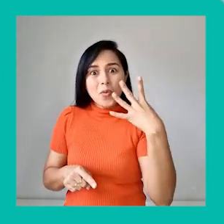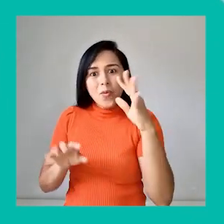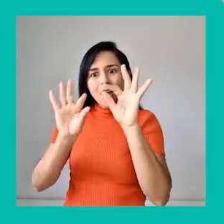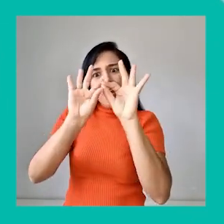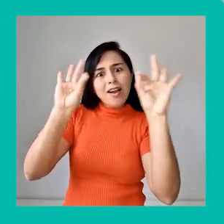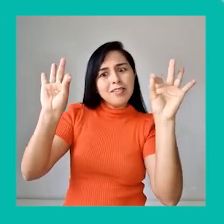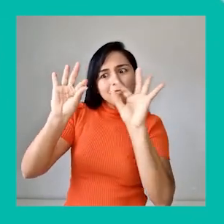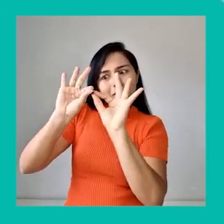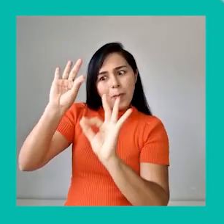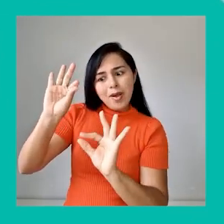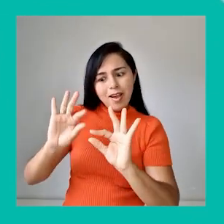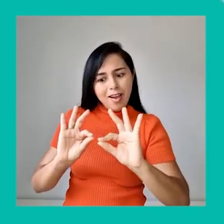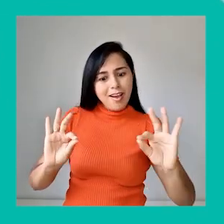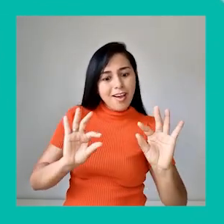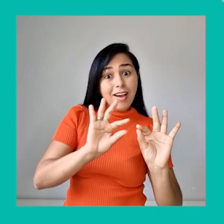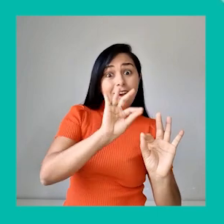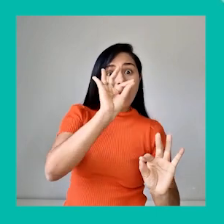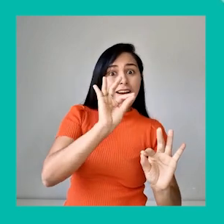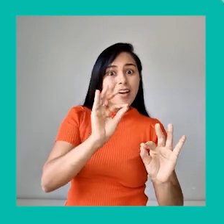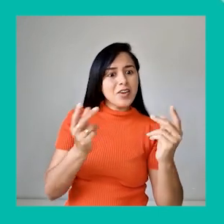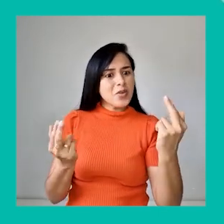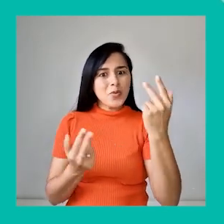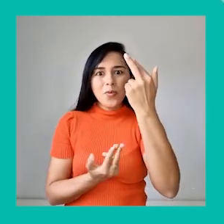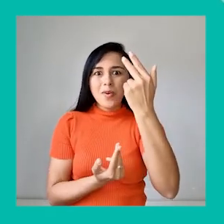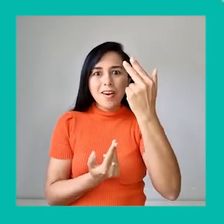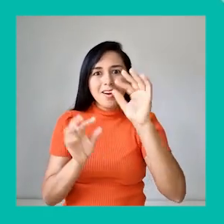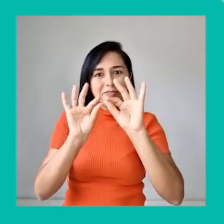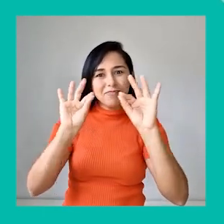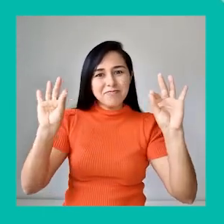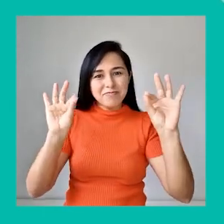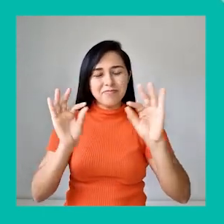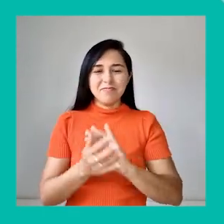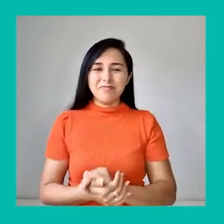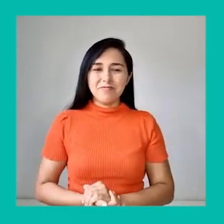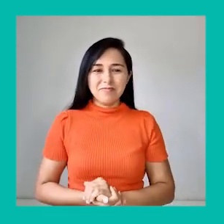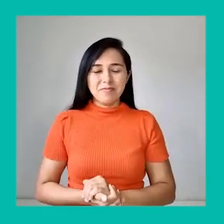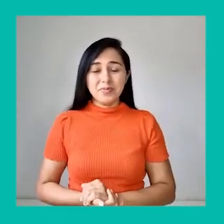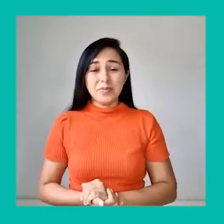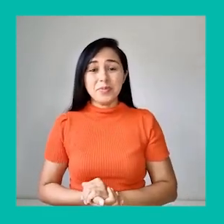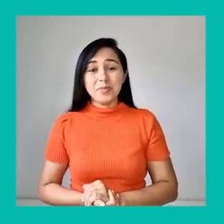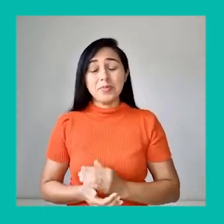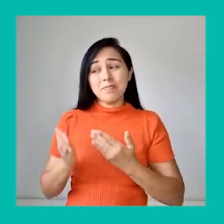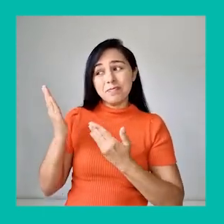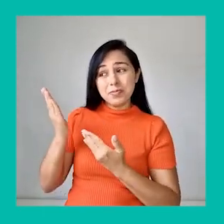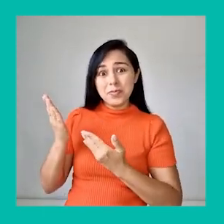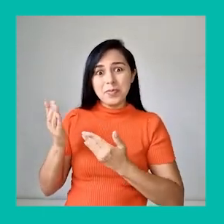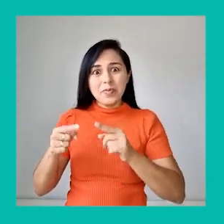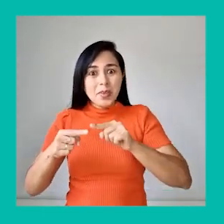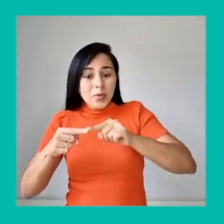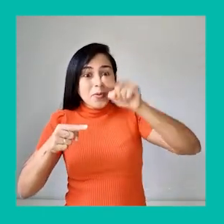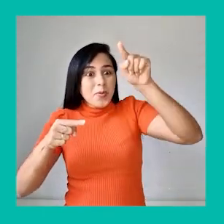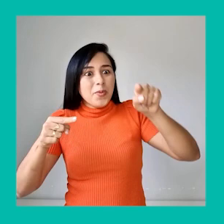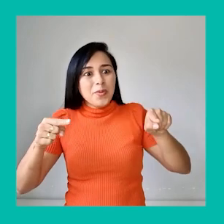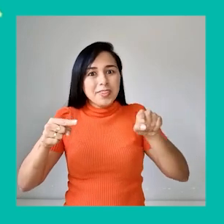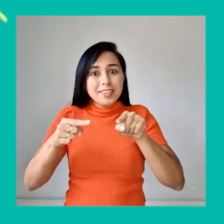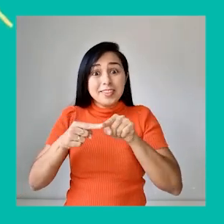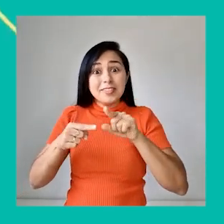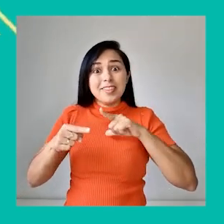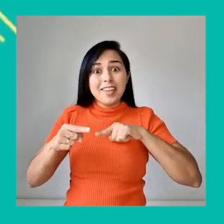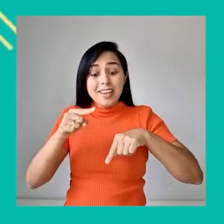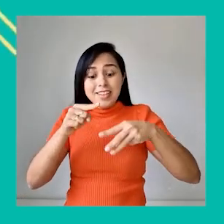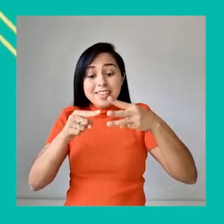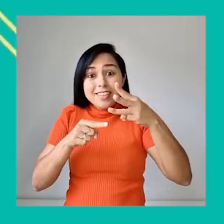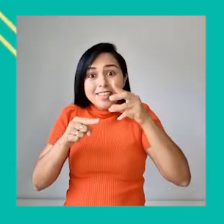iguais. Eu sou o triângulo, tenho três biquinhos e de chapéu eu